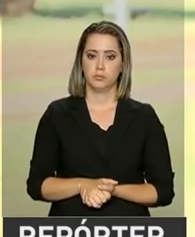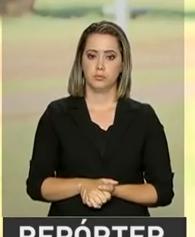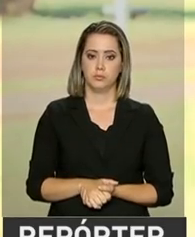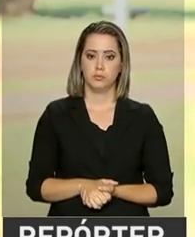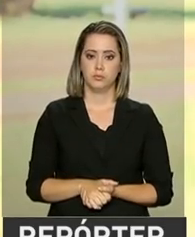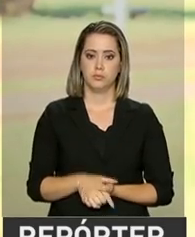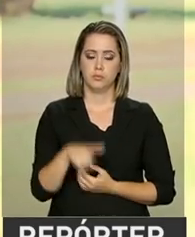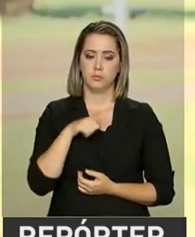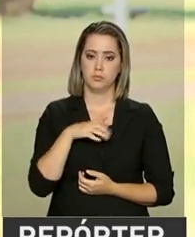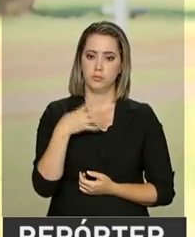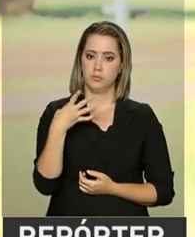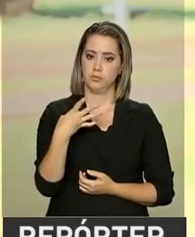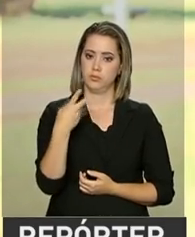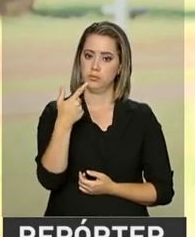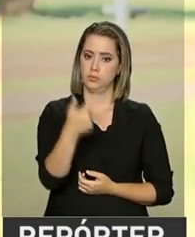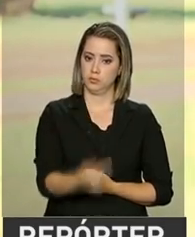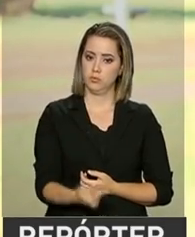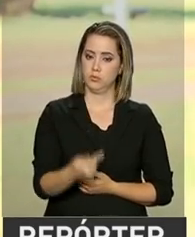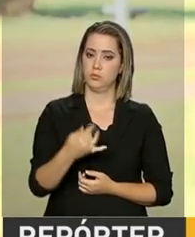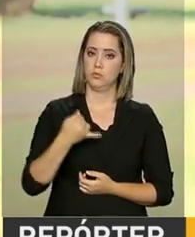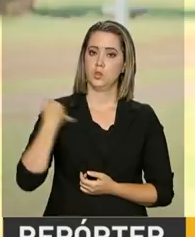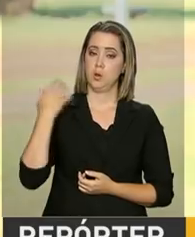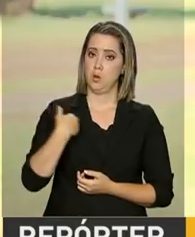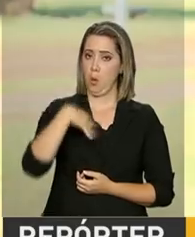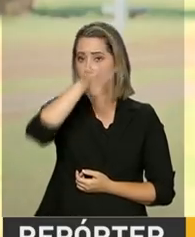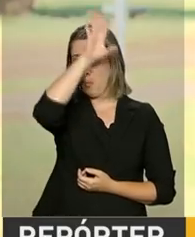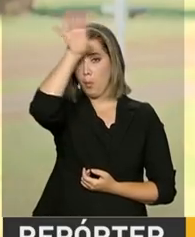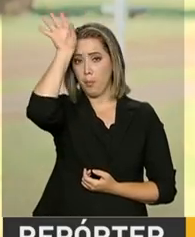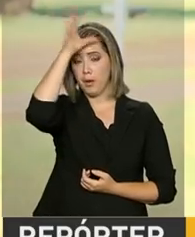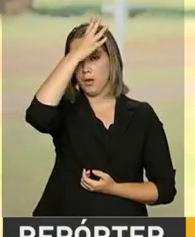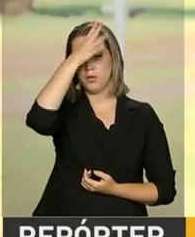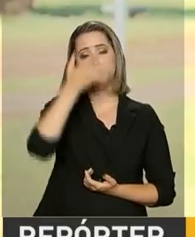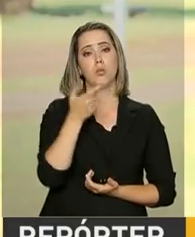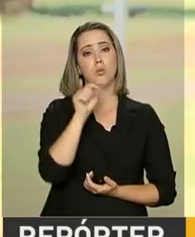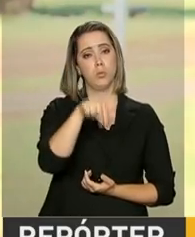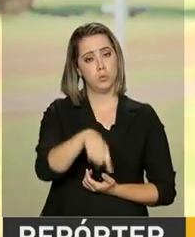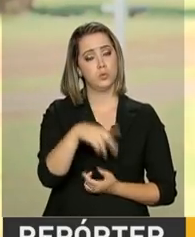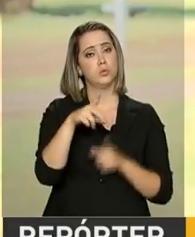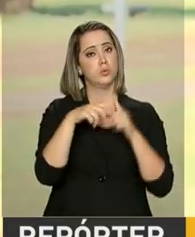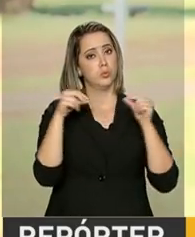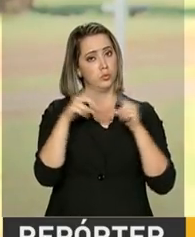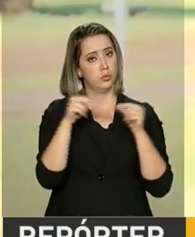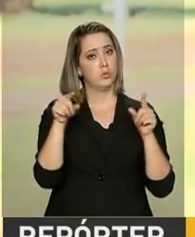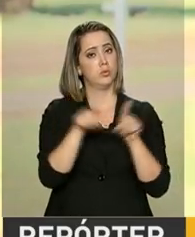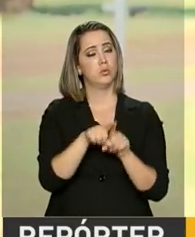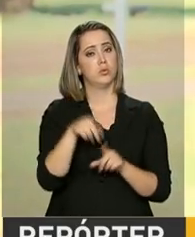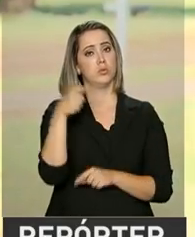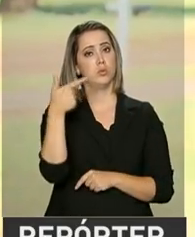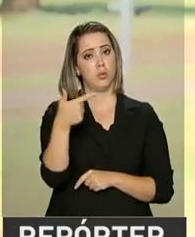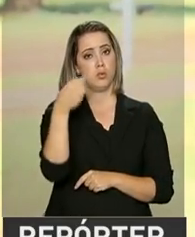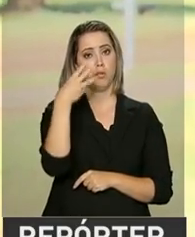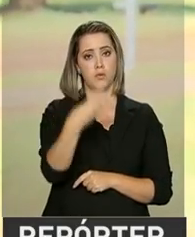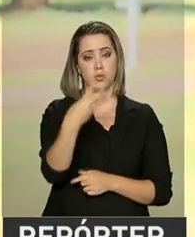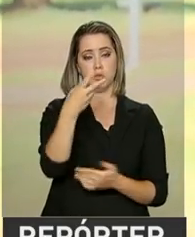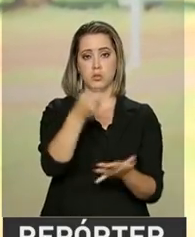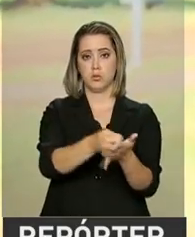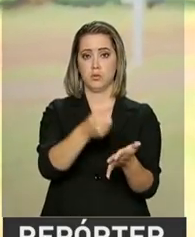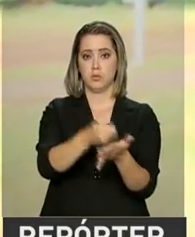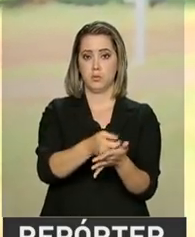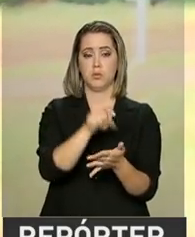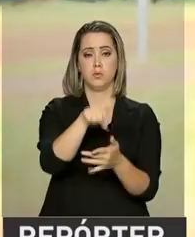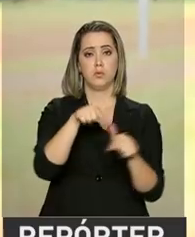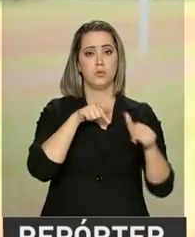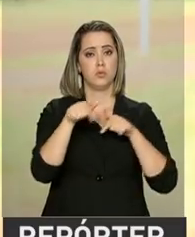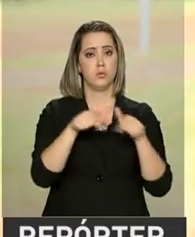tenho 47 anos sou bombeiro militar do corpo de bombeiros militar do distrito federal tenho 23 anos de contribuição de